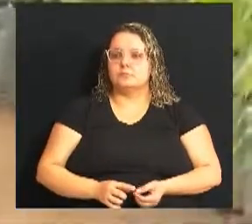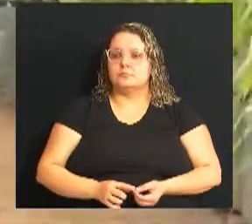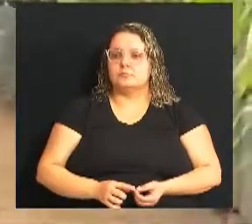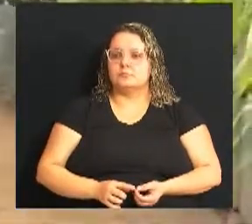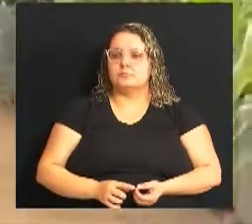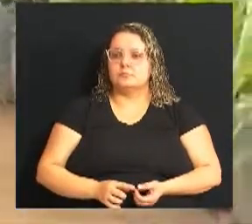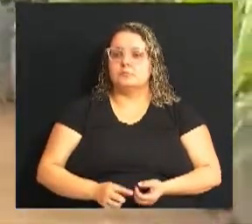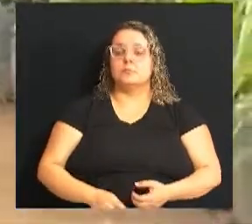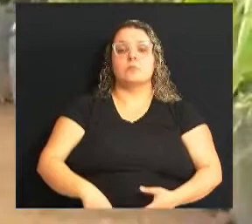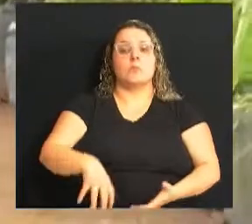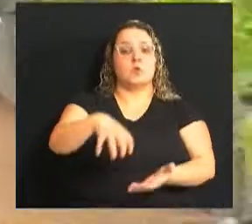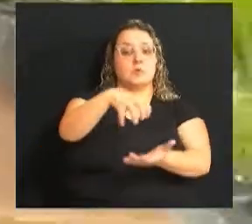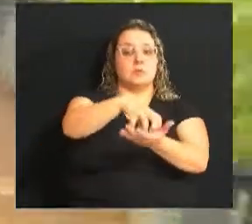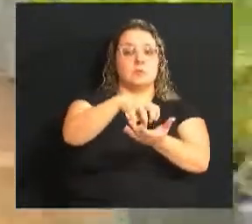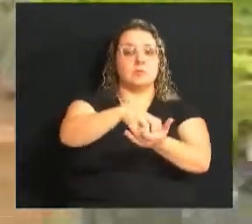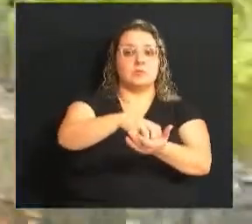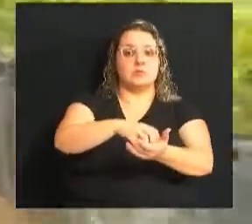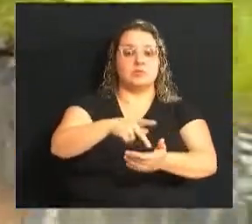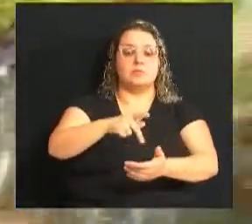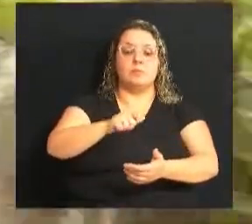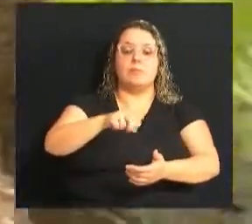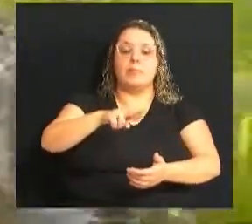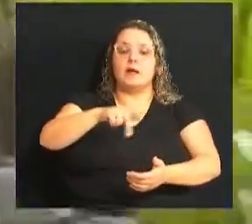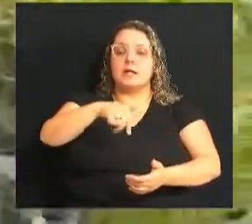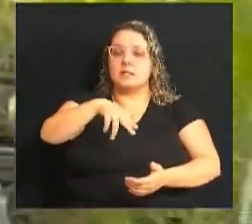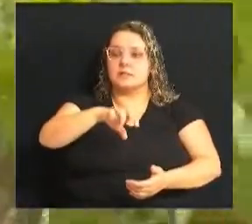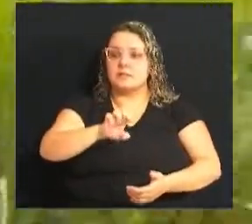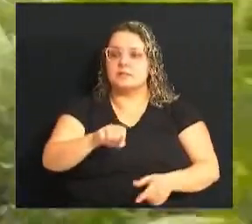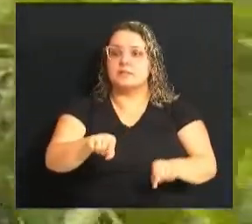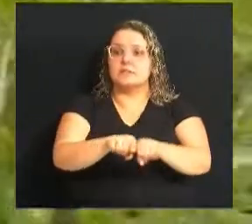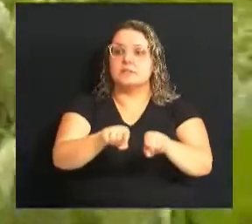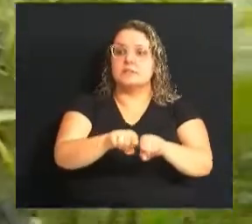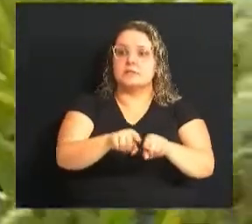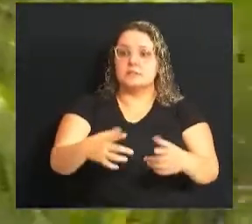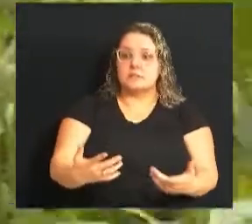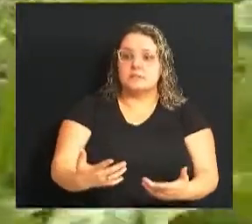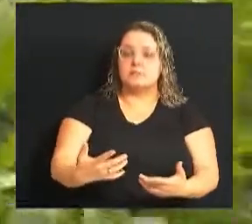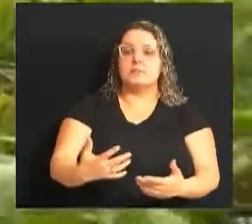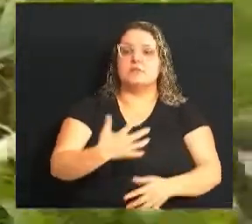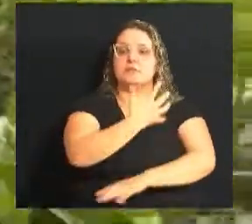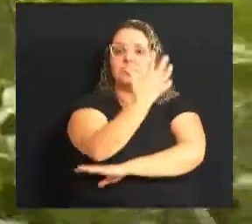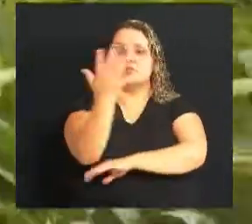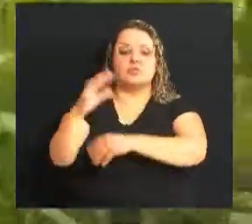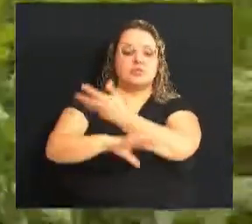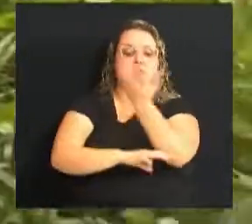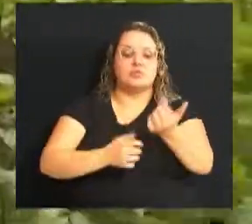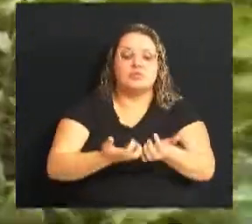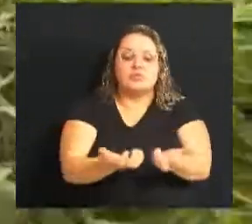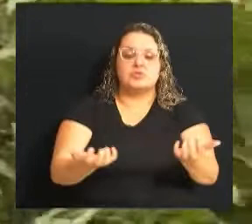e Jardins, através do telefone 156 ou diretamente